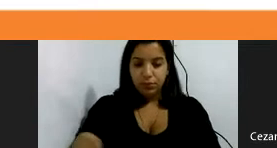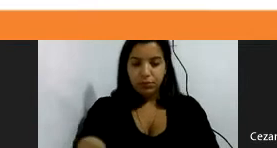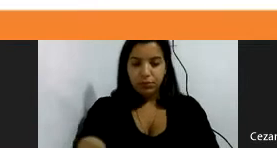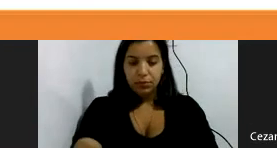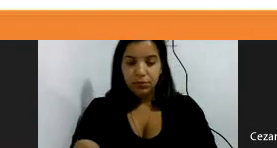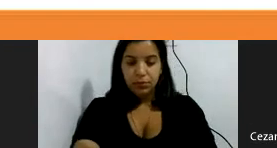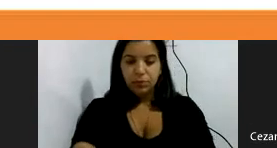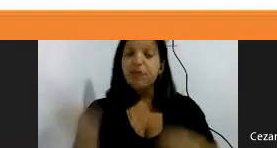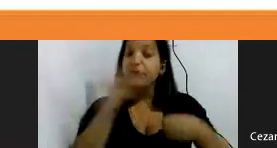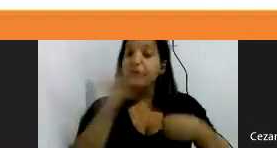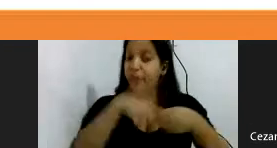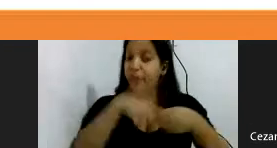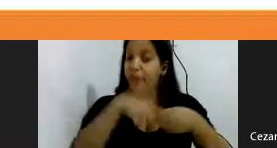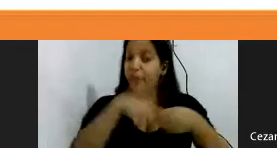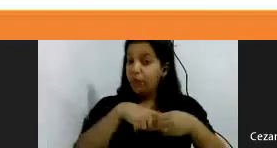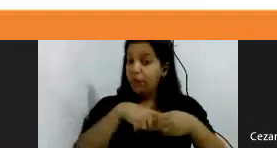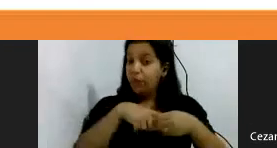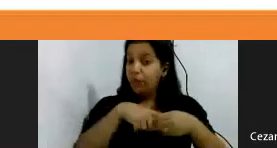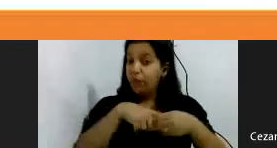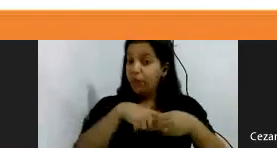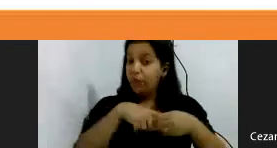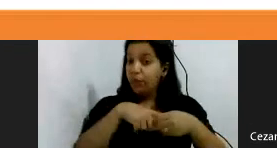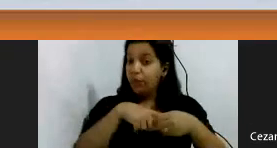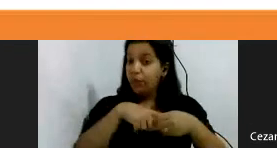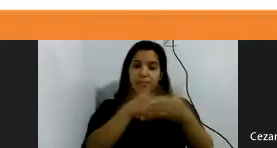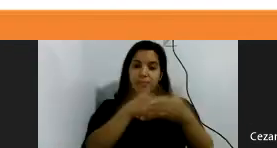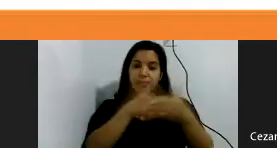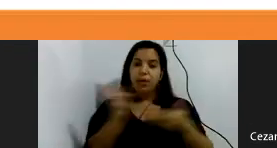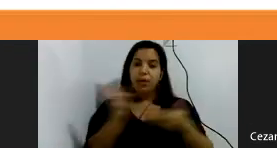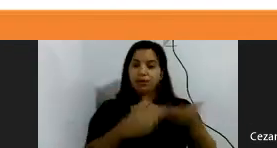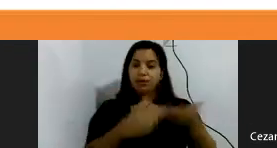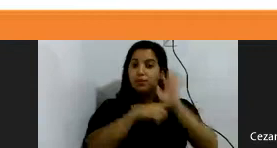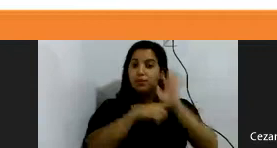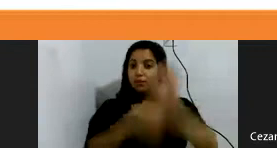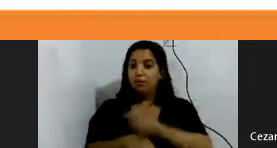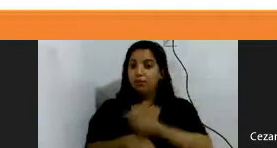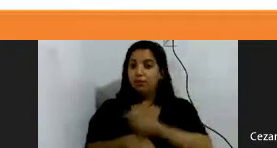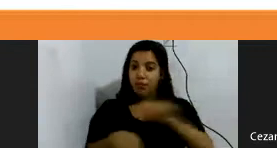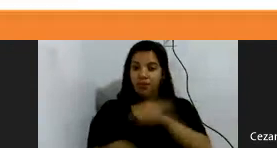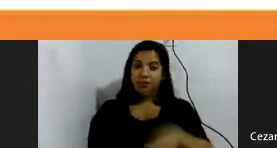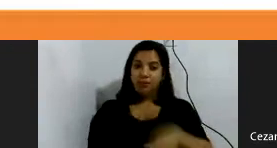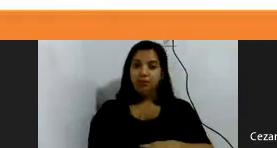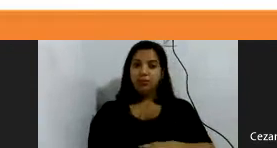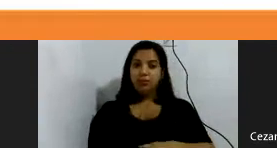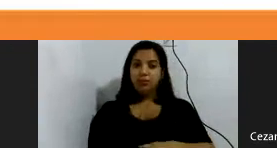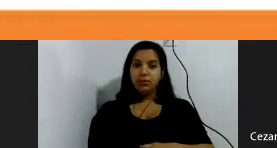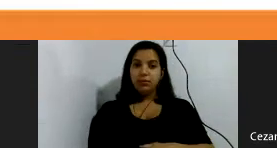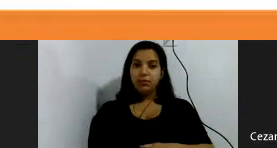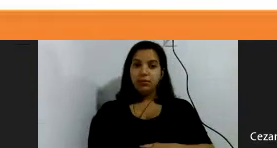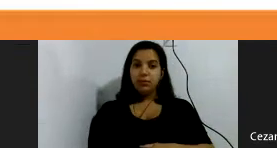Vou voltar lá no desenho para ajudar vocês.